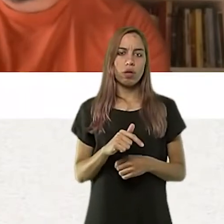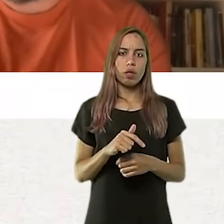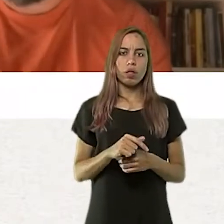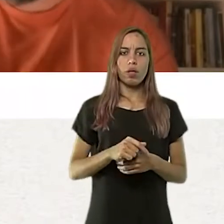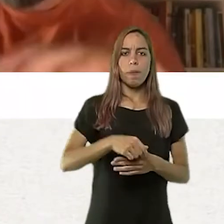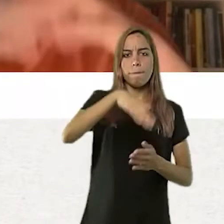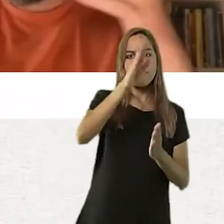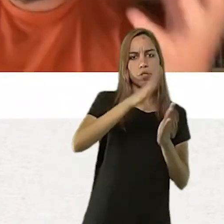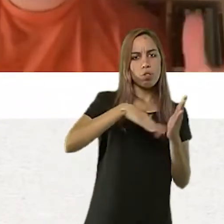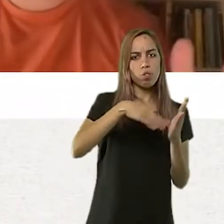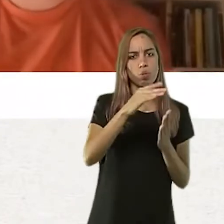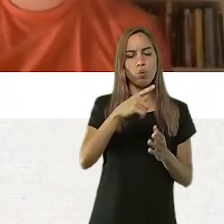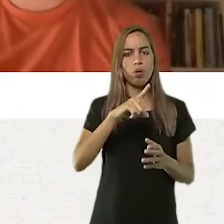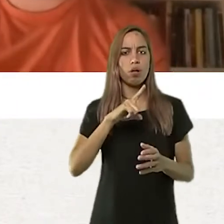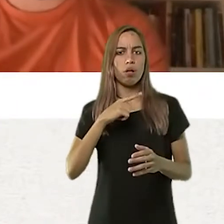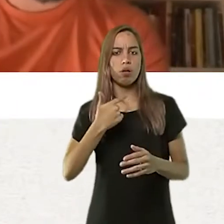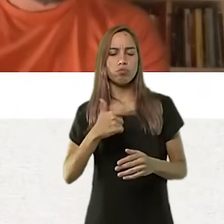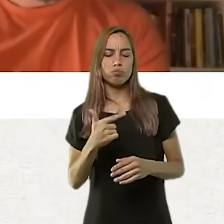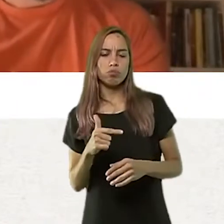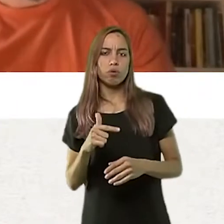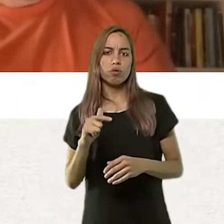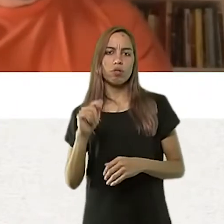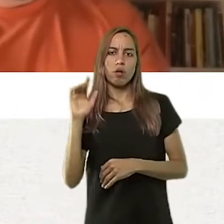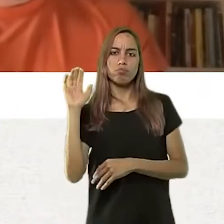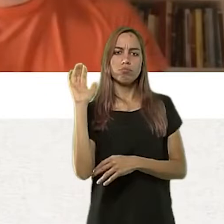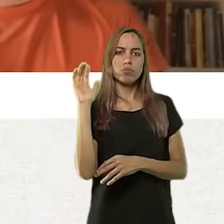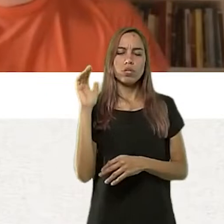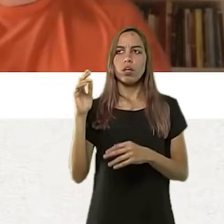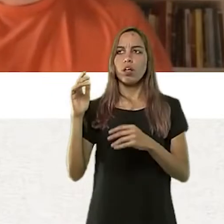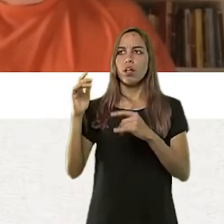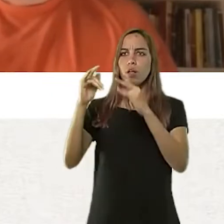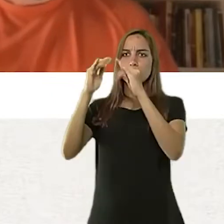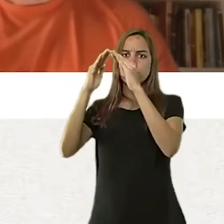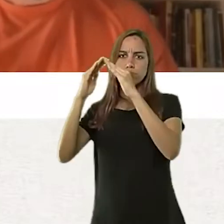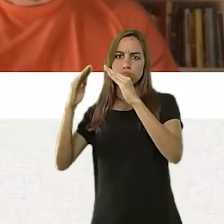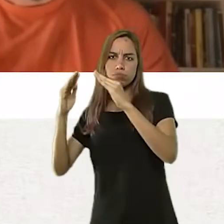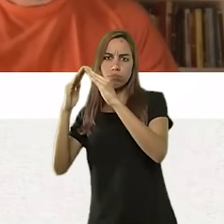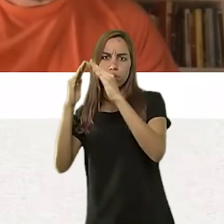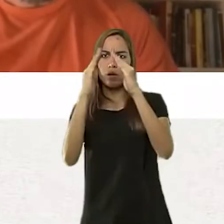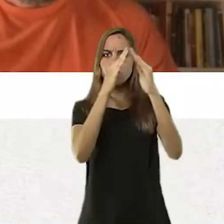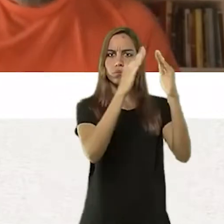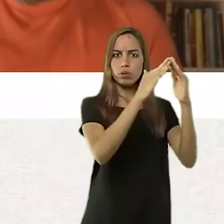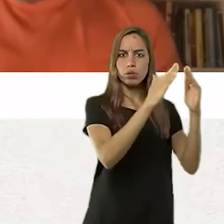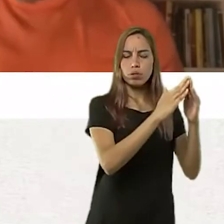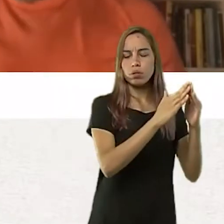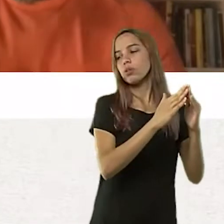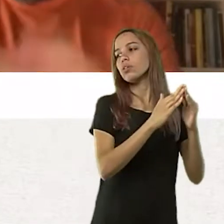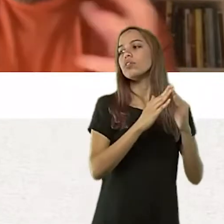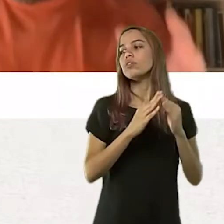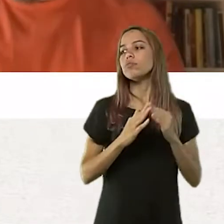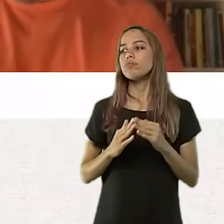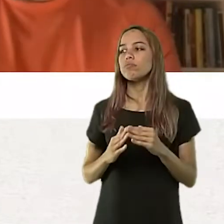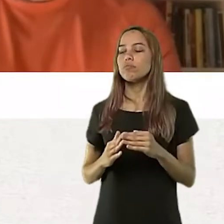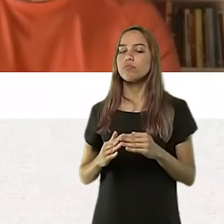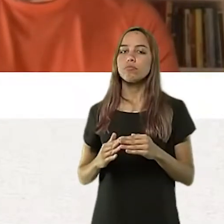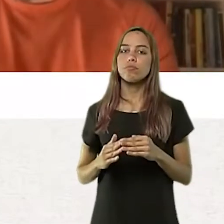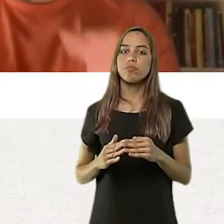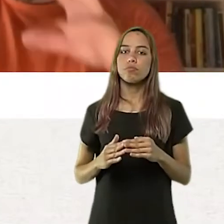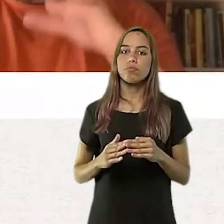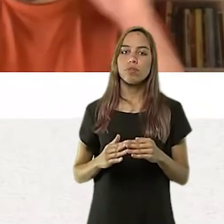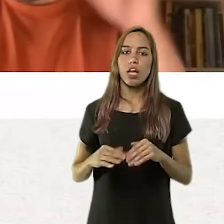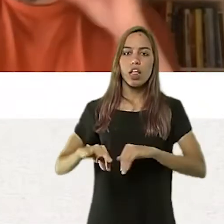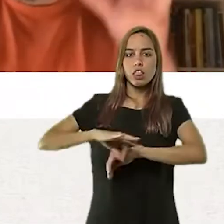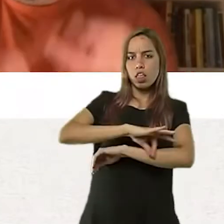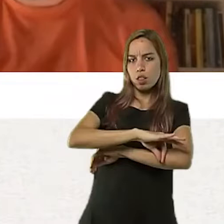arquitetura, não tem uma série de expressões artísticas ou culturais que são afetas à maior parte